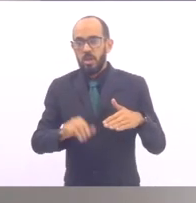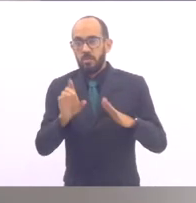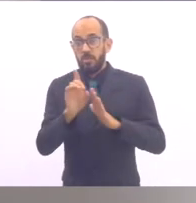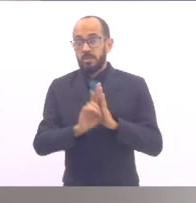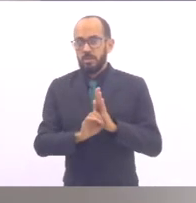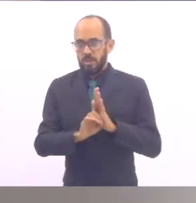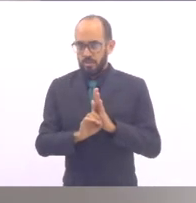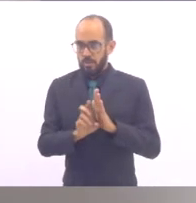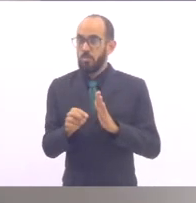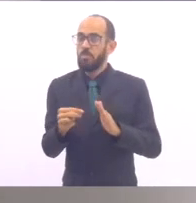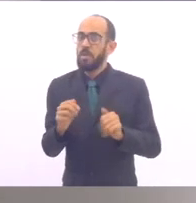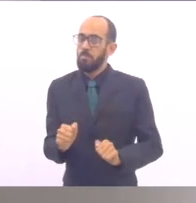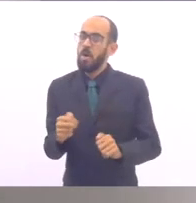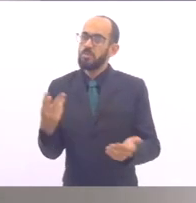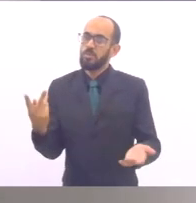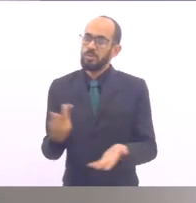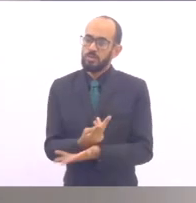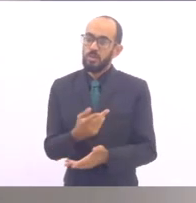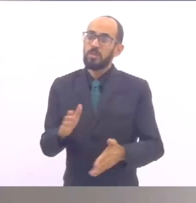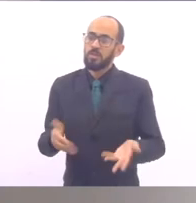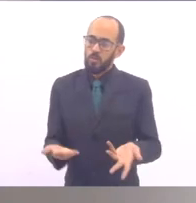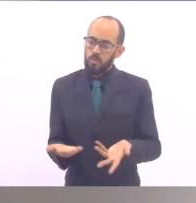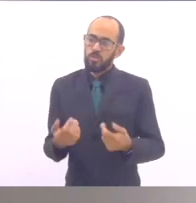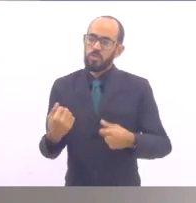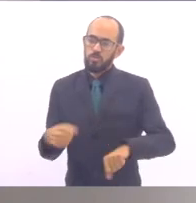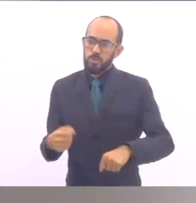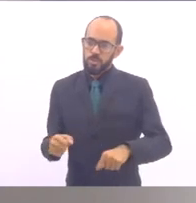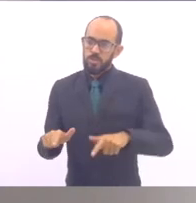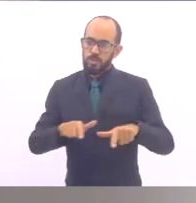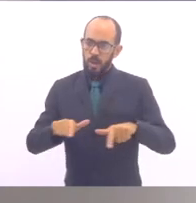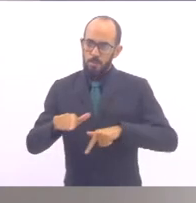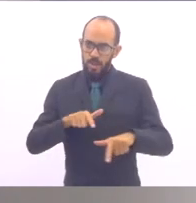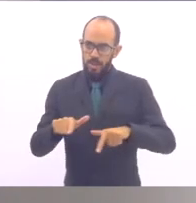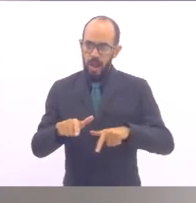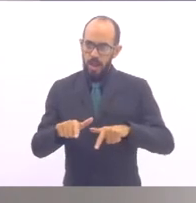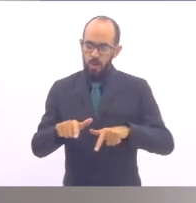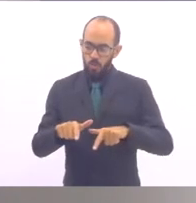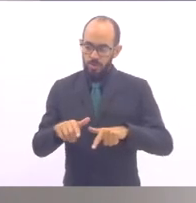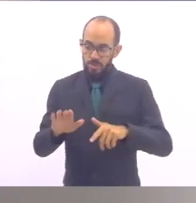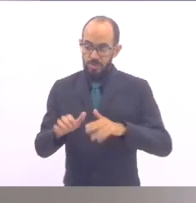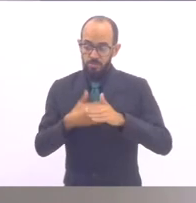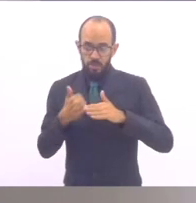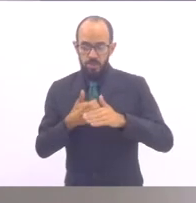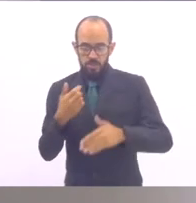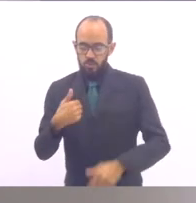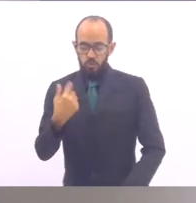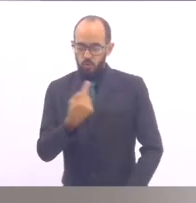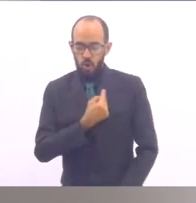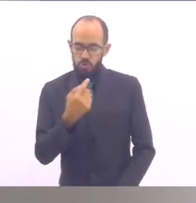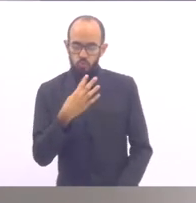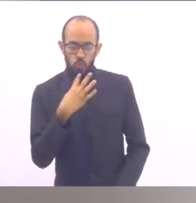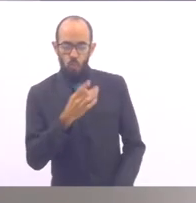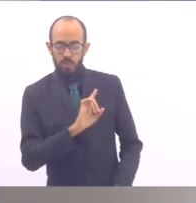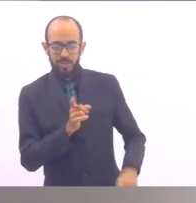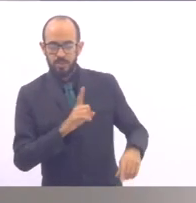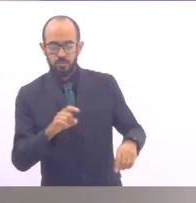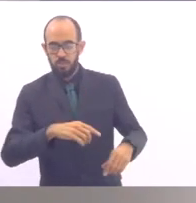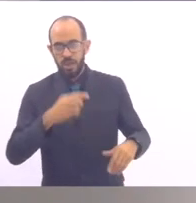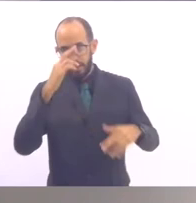coisa. Então, cada vez mais, a gente tem que trabalhar com esse universo desconhecido para que eles possam, sim, cumprir a